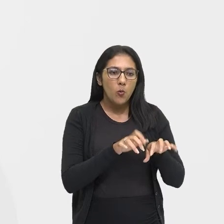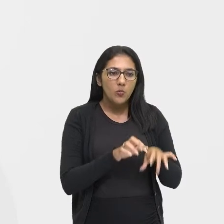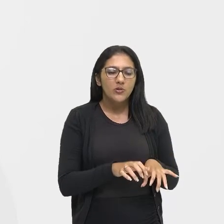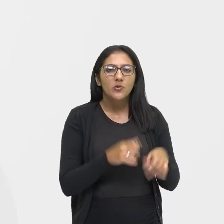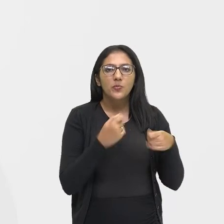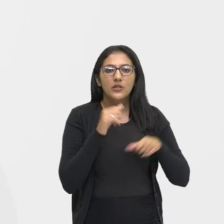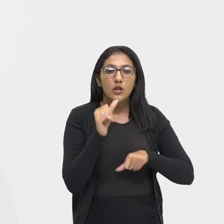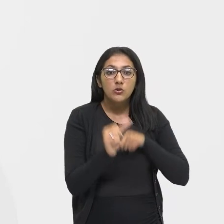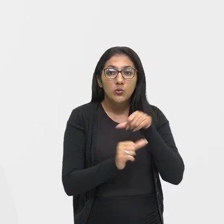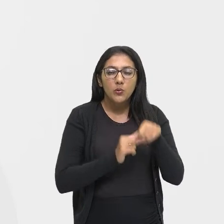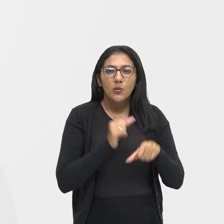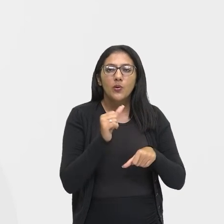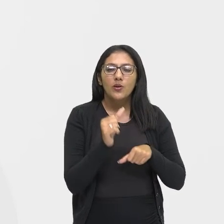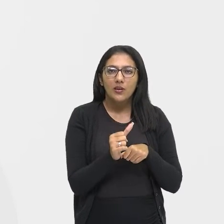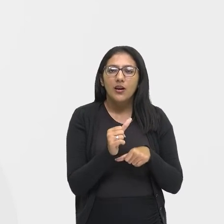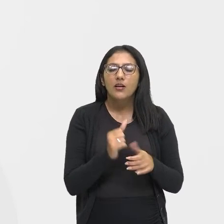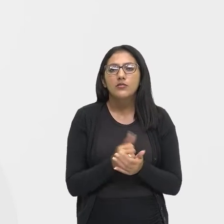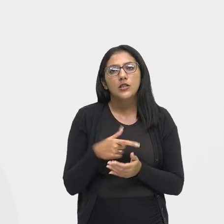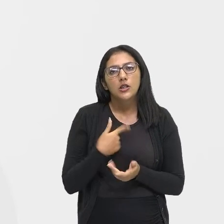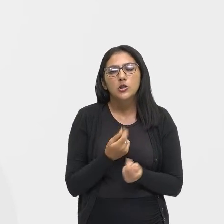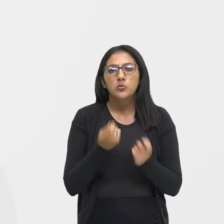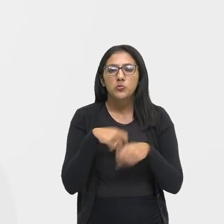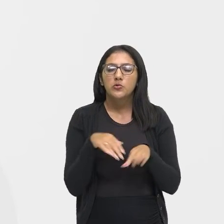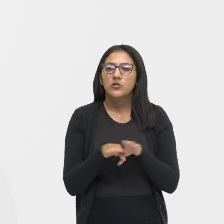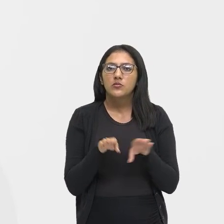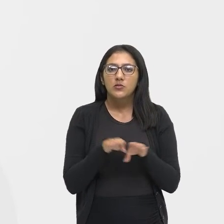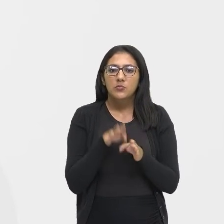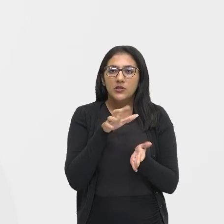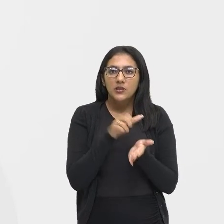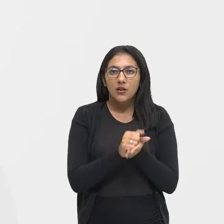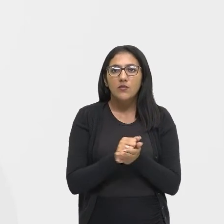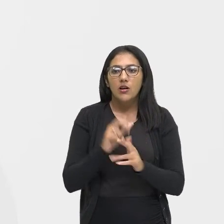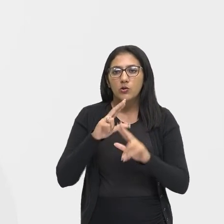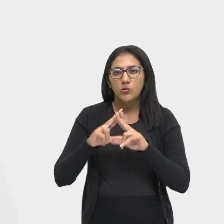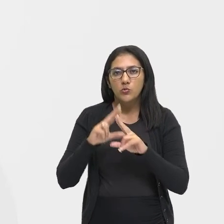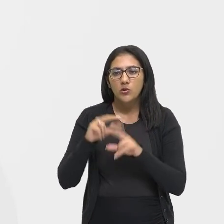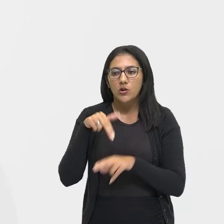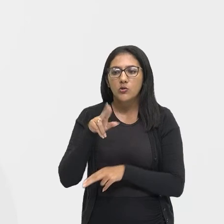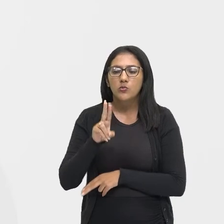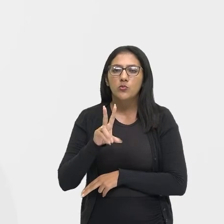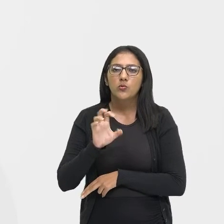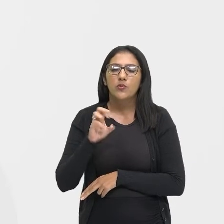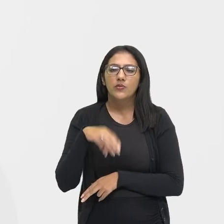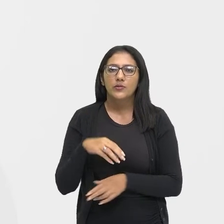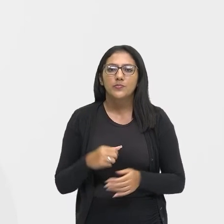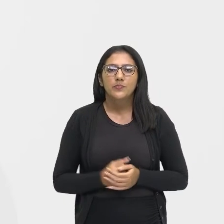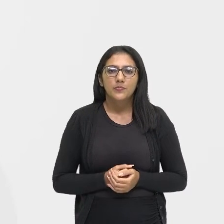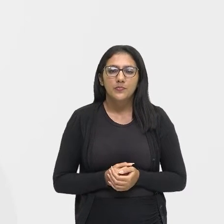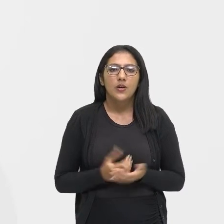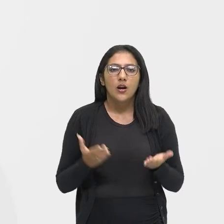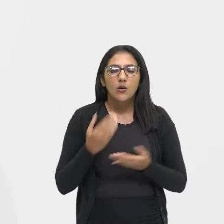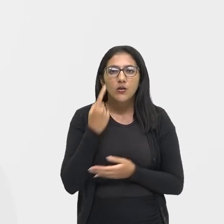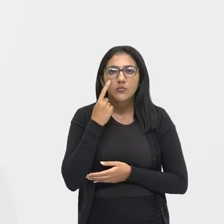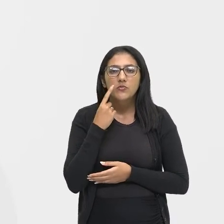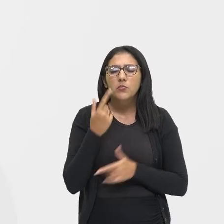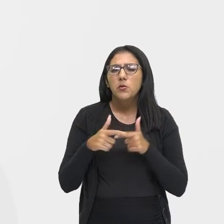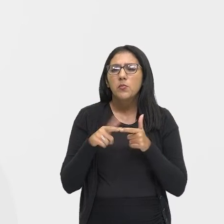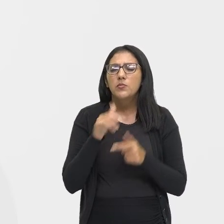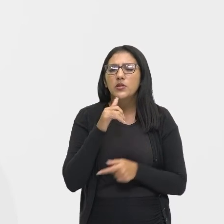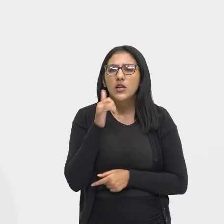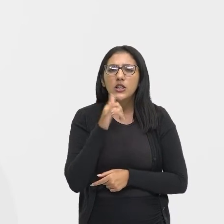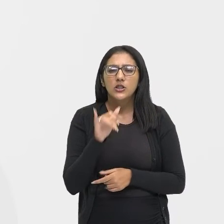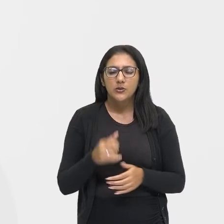limpando seu equipamento periodicamente para remover a poeira. Se qualquer medida